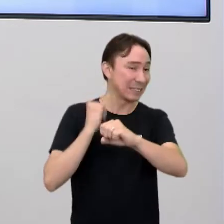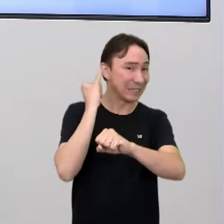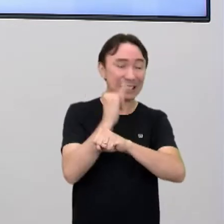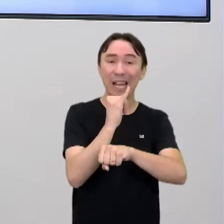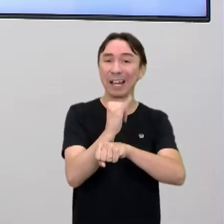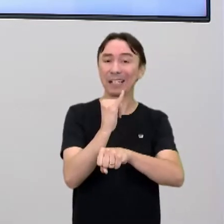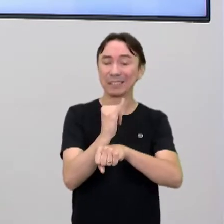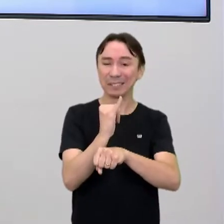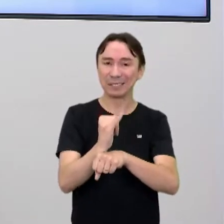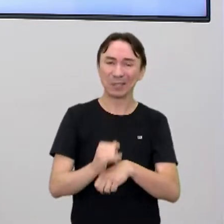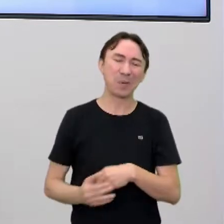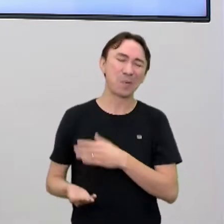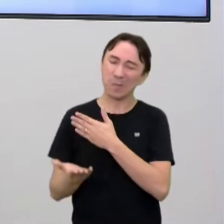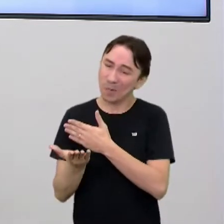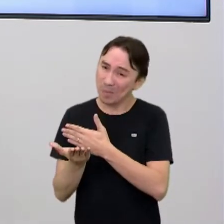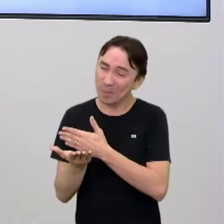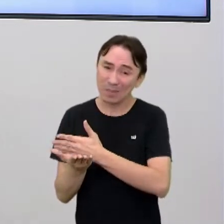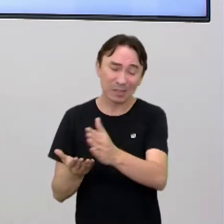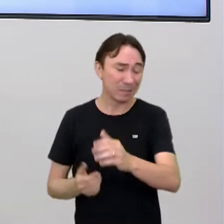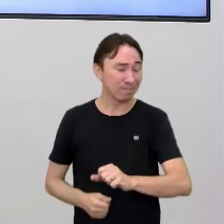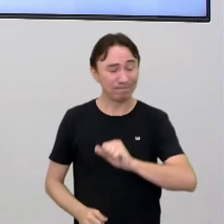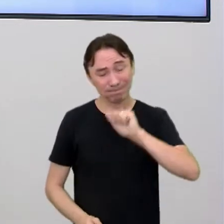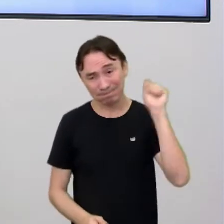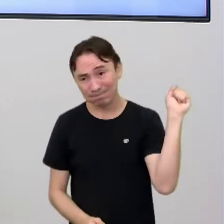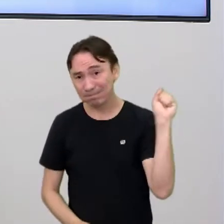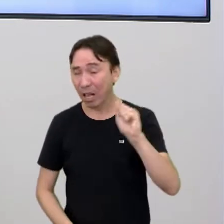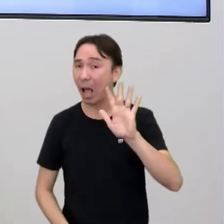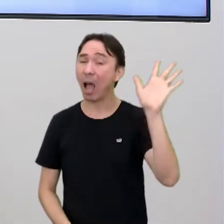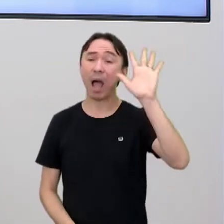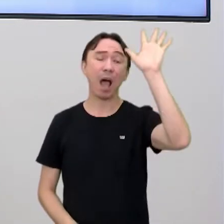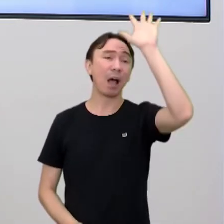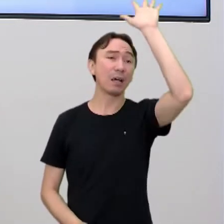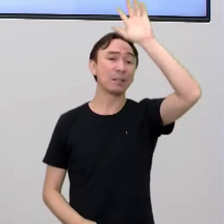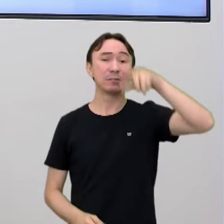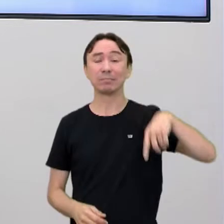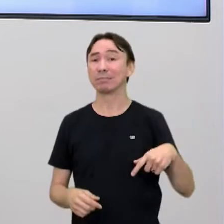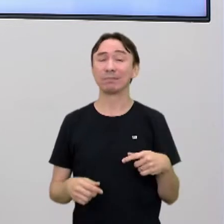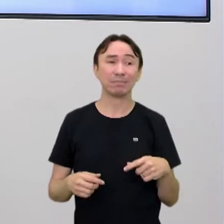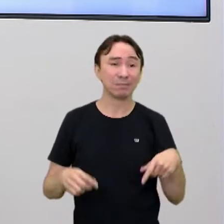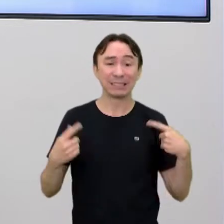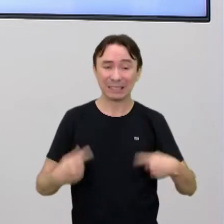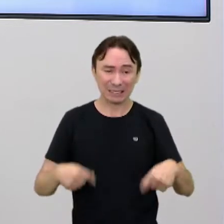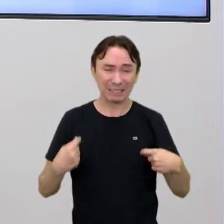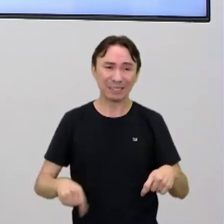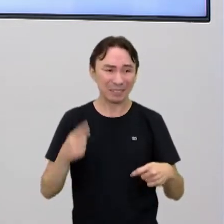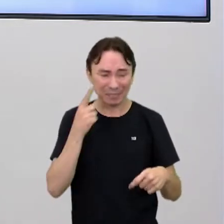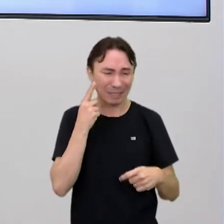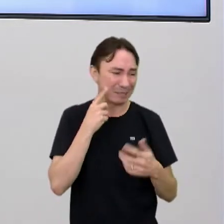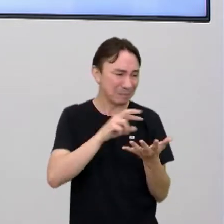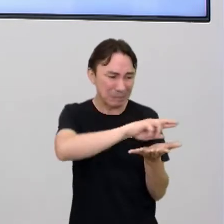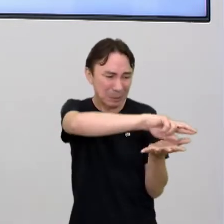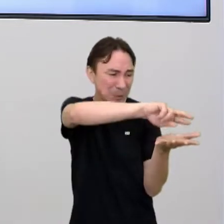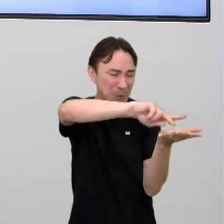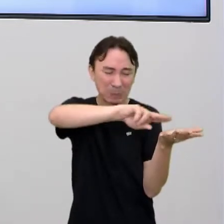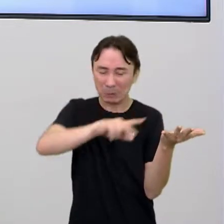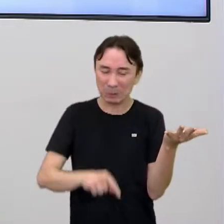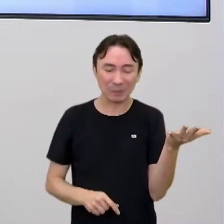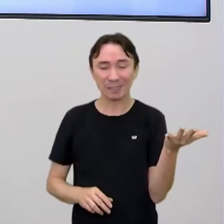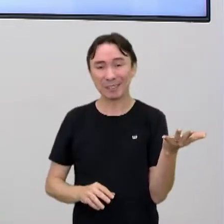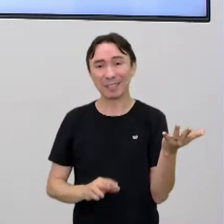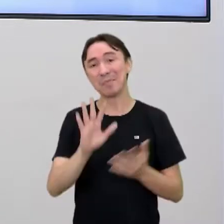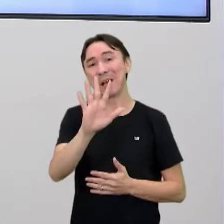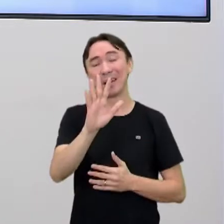caro, era algo que demandava recursos e aparelhagens muito sofisticados, mas que hoje,